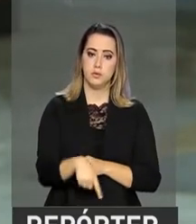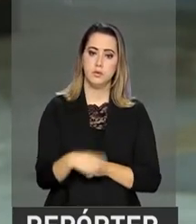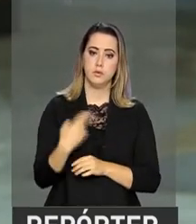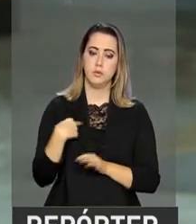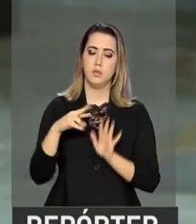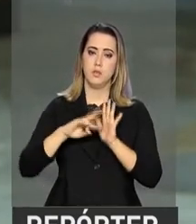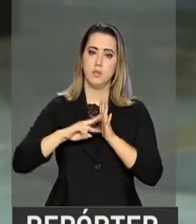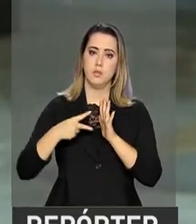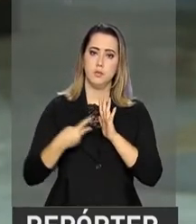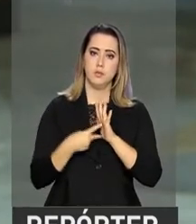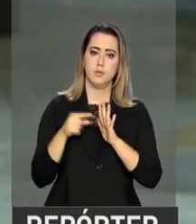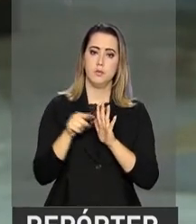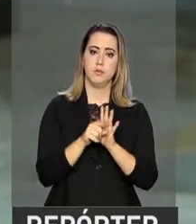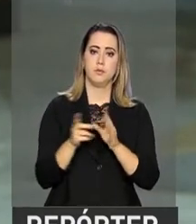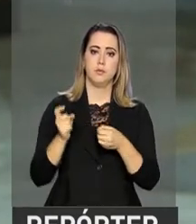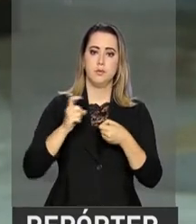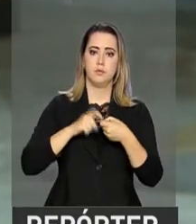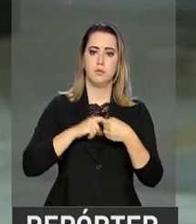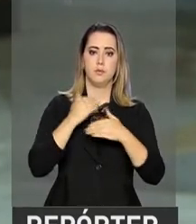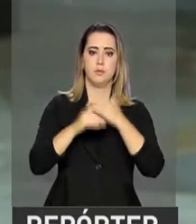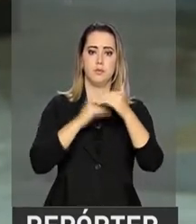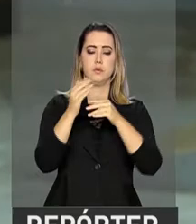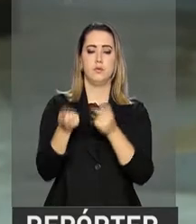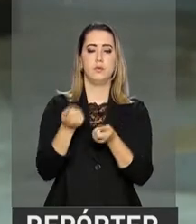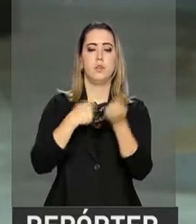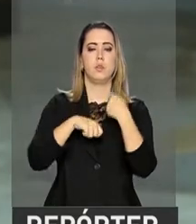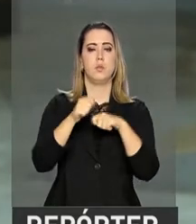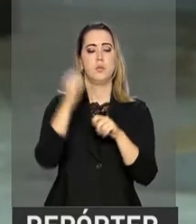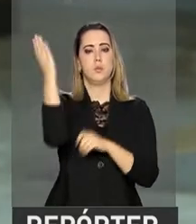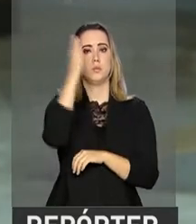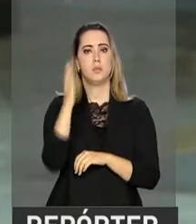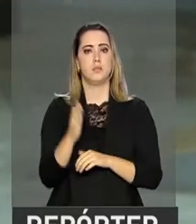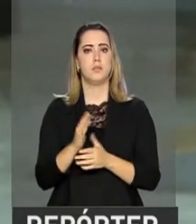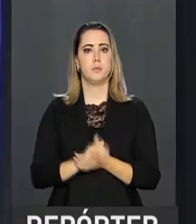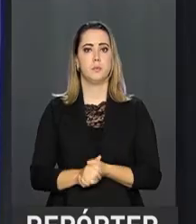eles revelam a retomada da economia brasileira.